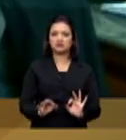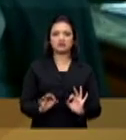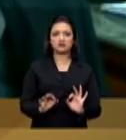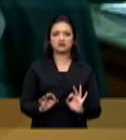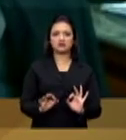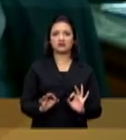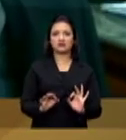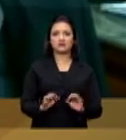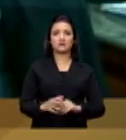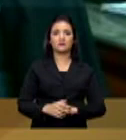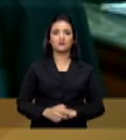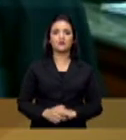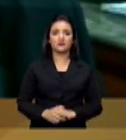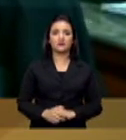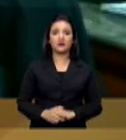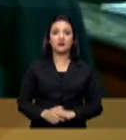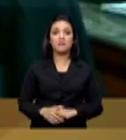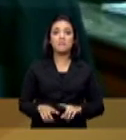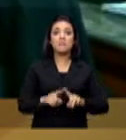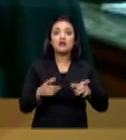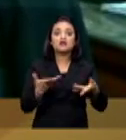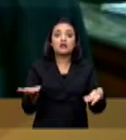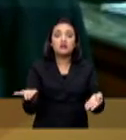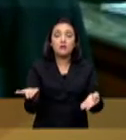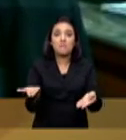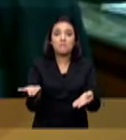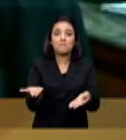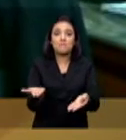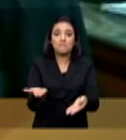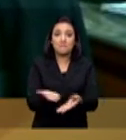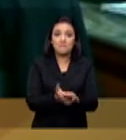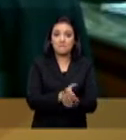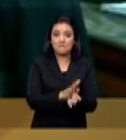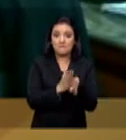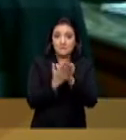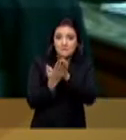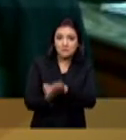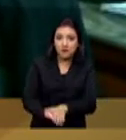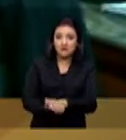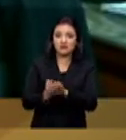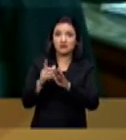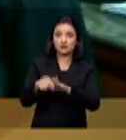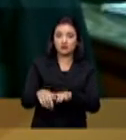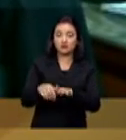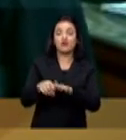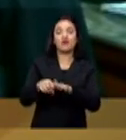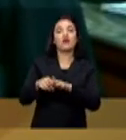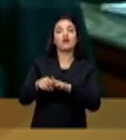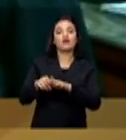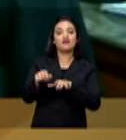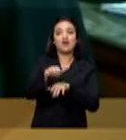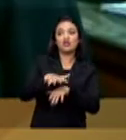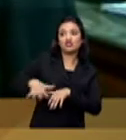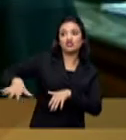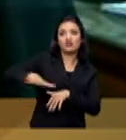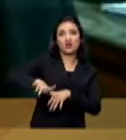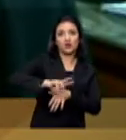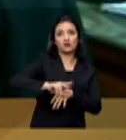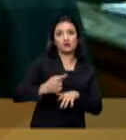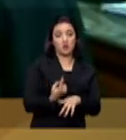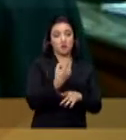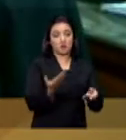verbete vinculante, em processo objetivo, não em processo subjetivo. Agora, admito que o